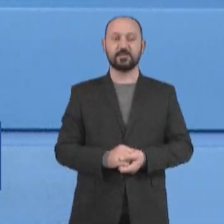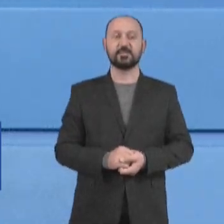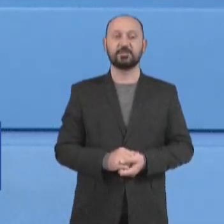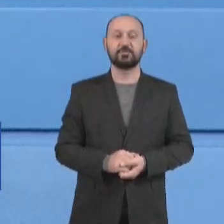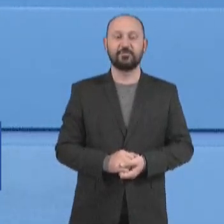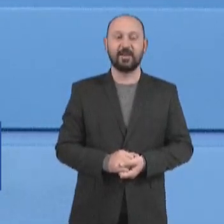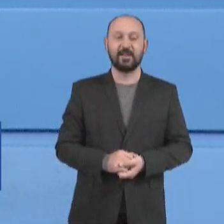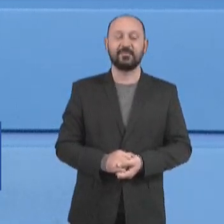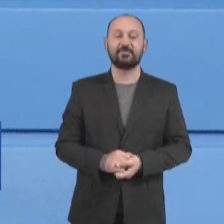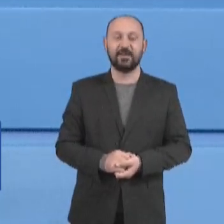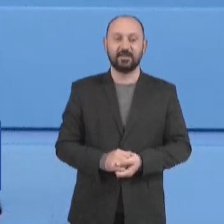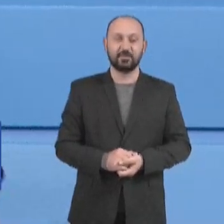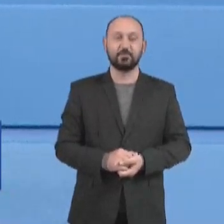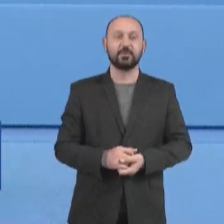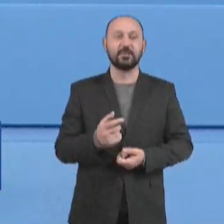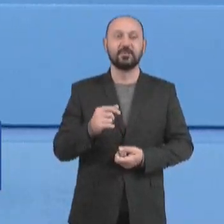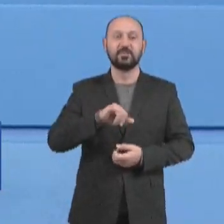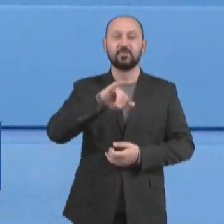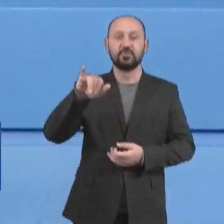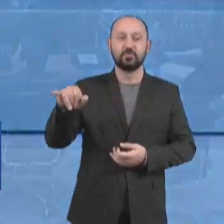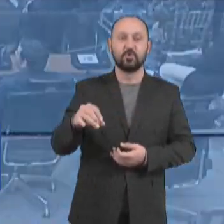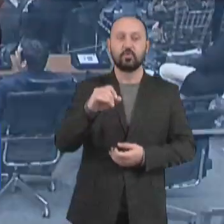O homenageado é João